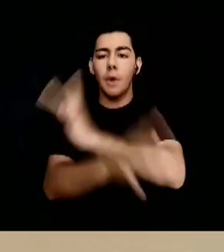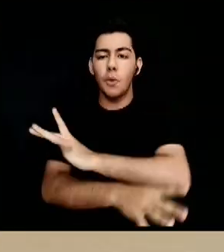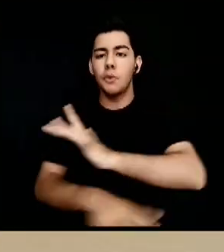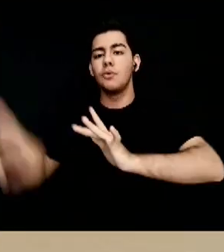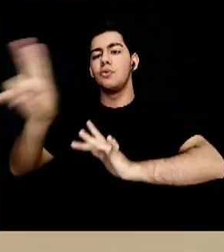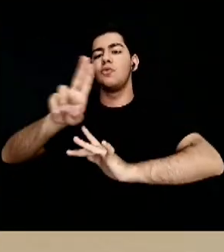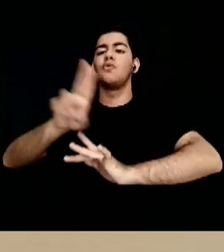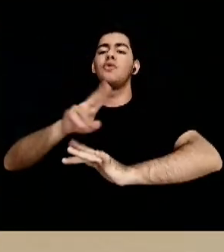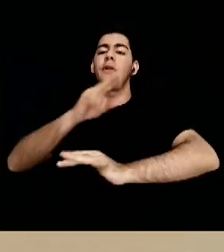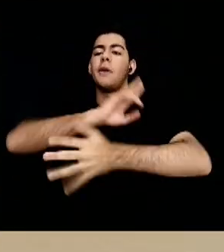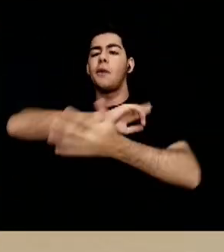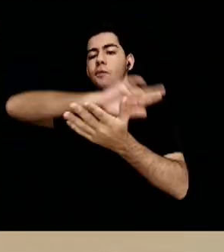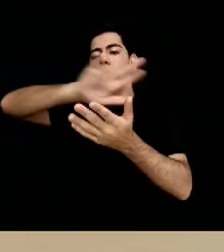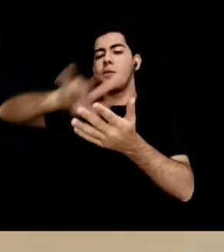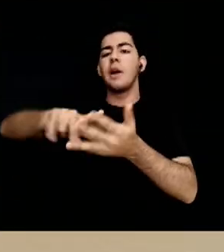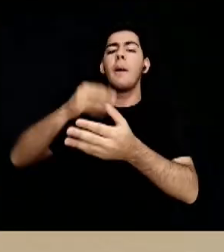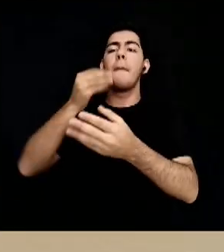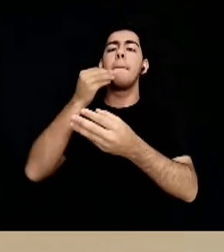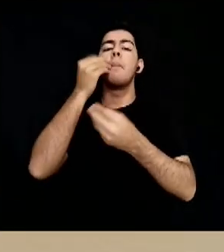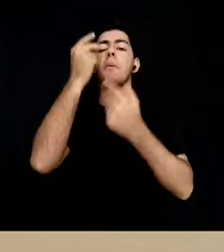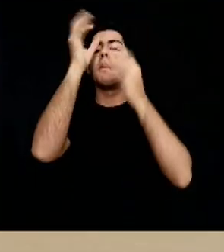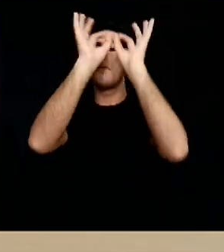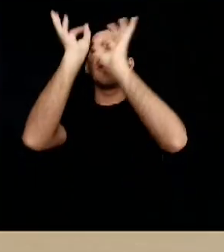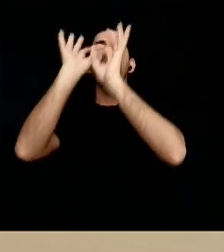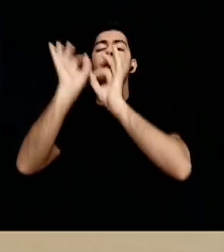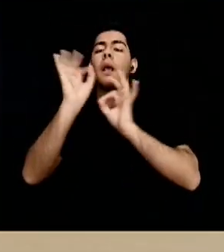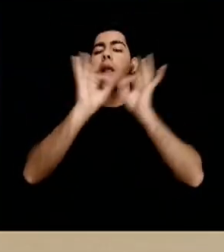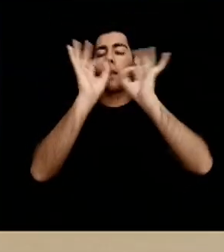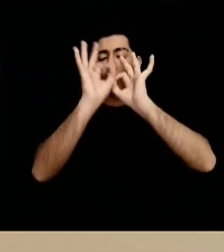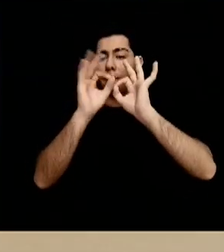Simone preparou essa base aqui, né?